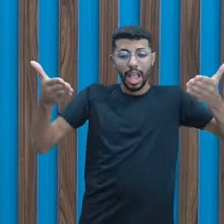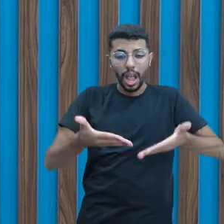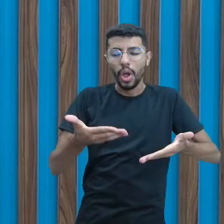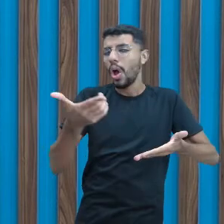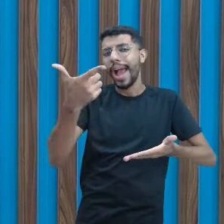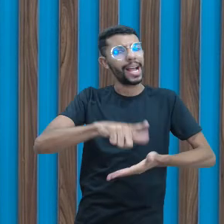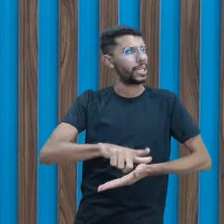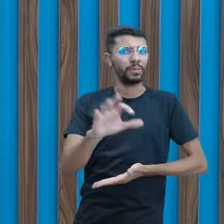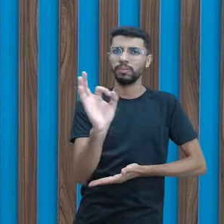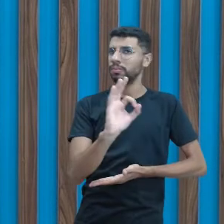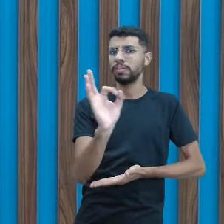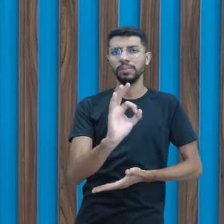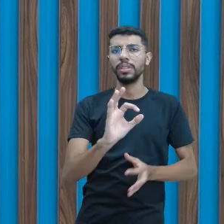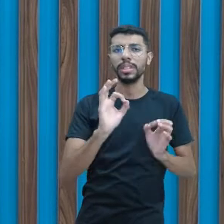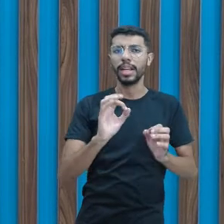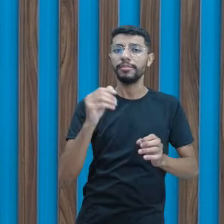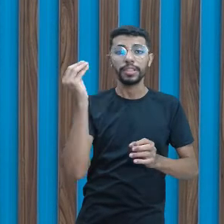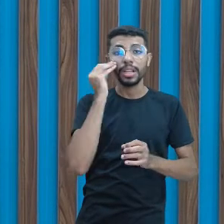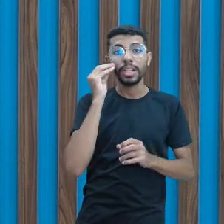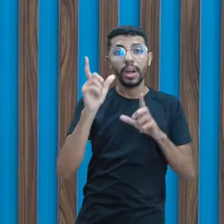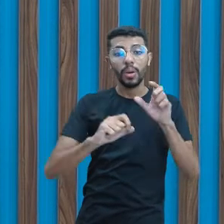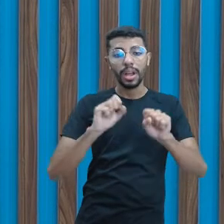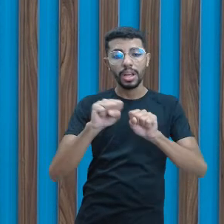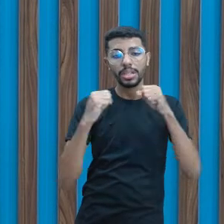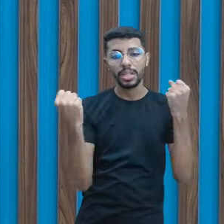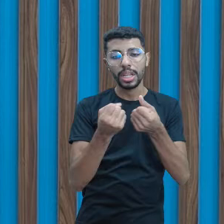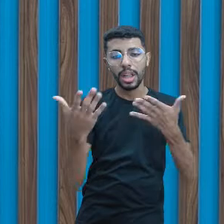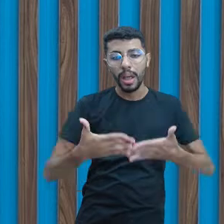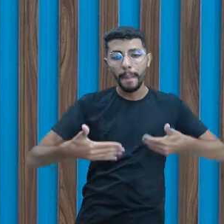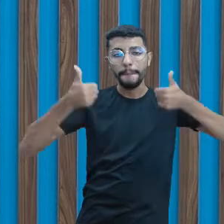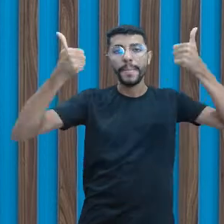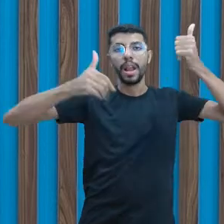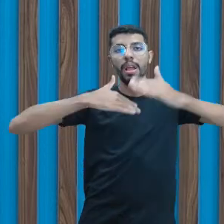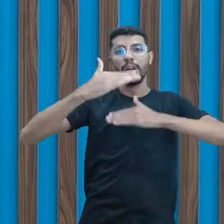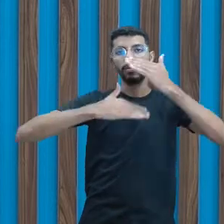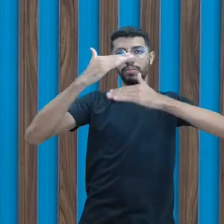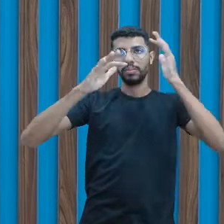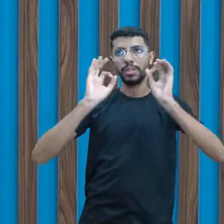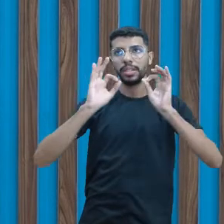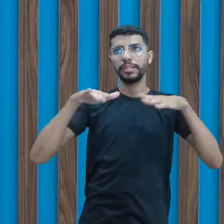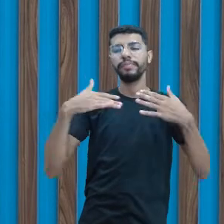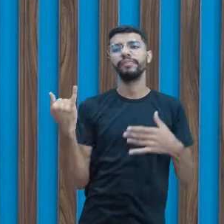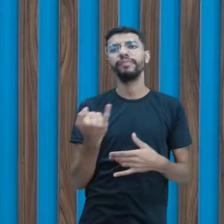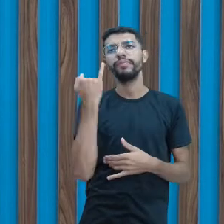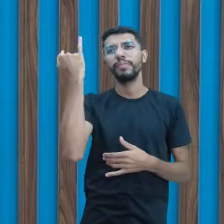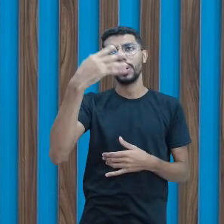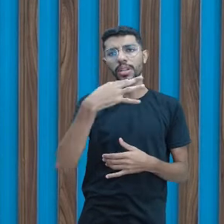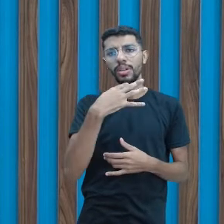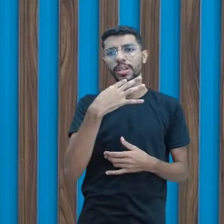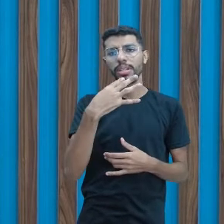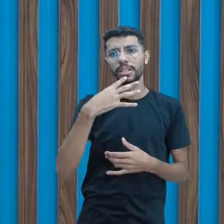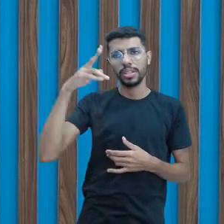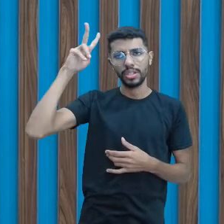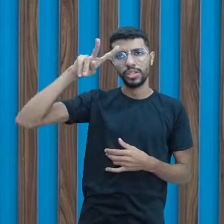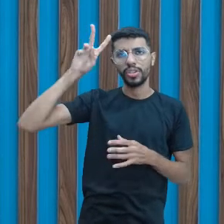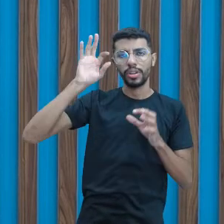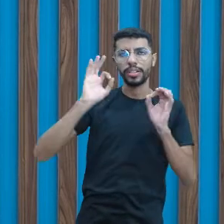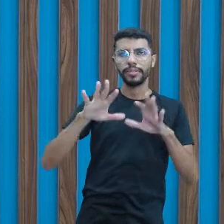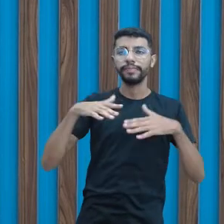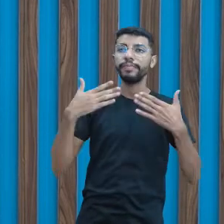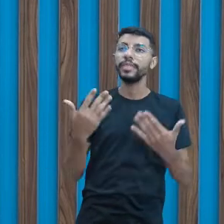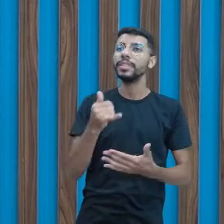nossa sociedade ela melhore, né, ela evolui. Então, é importante conhecer a história, né? Imagina, se a gente pergunta